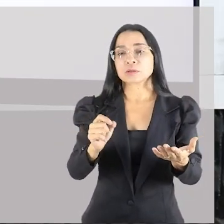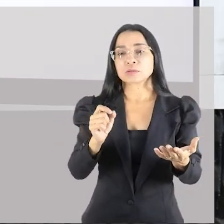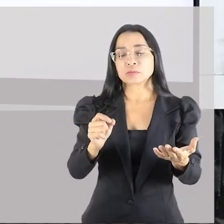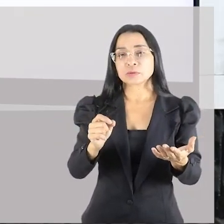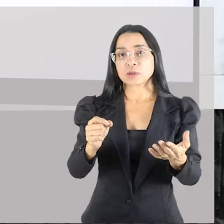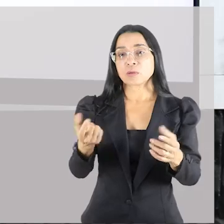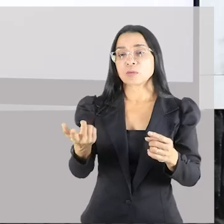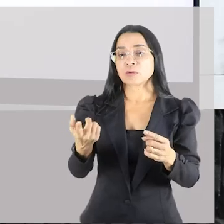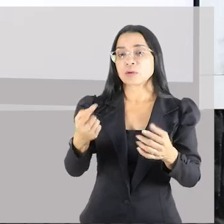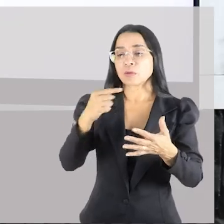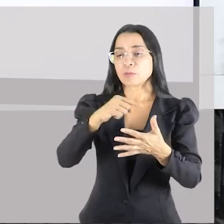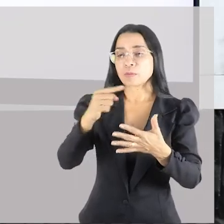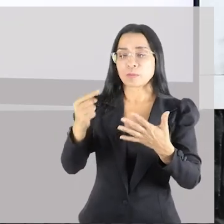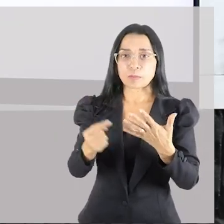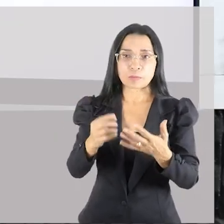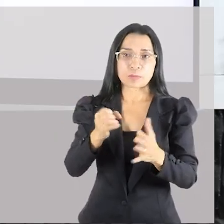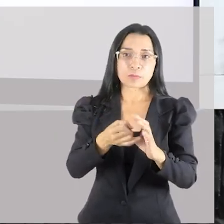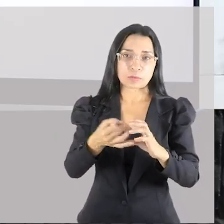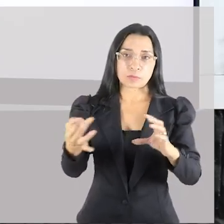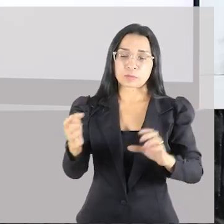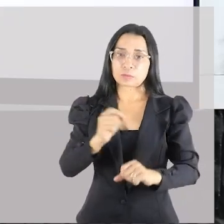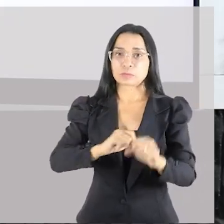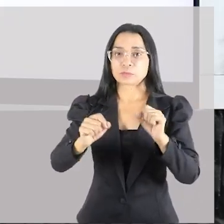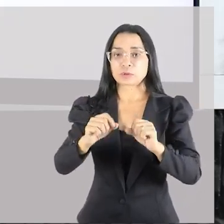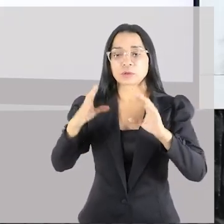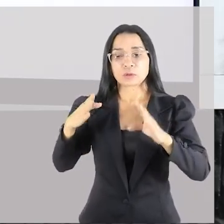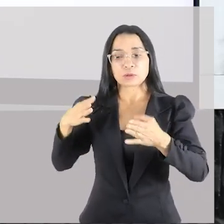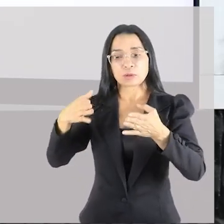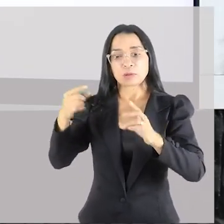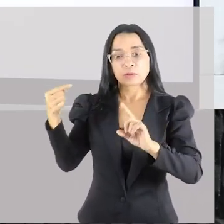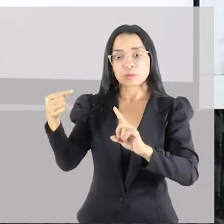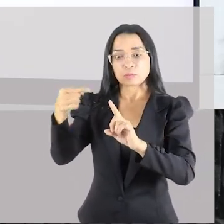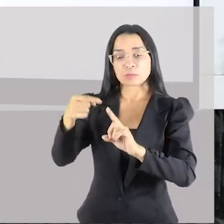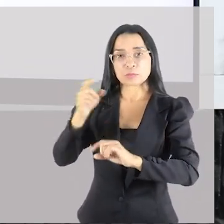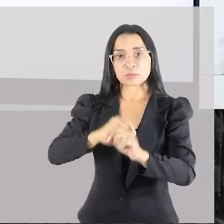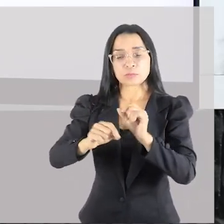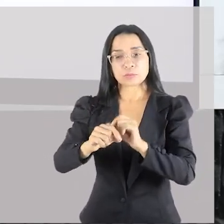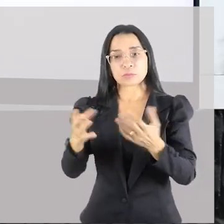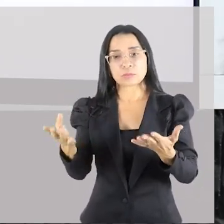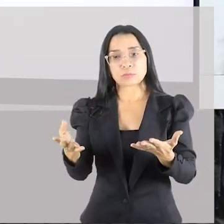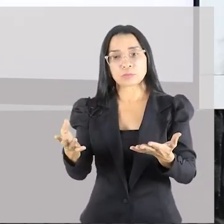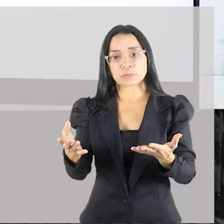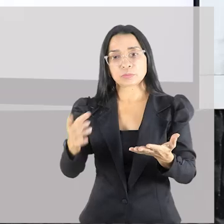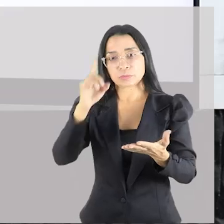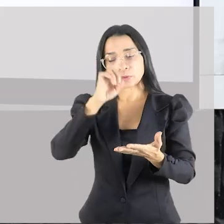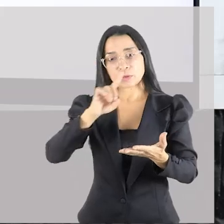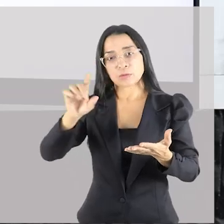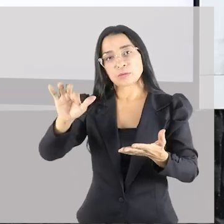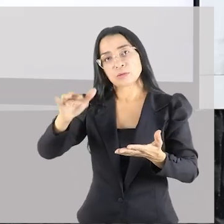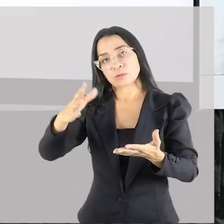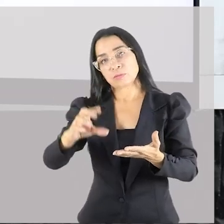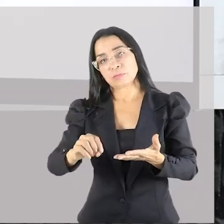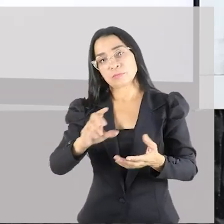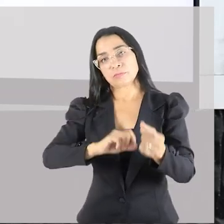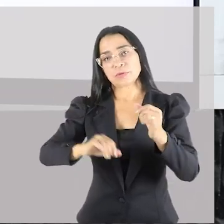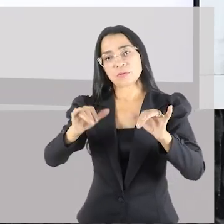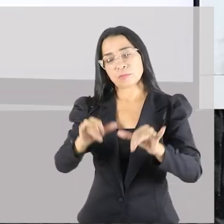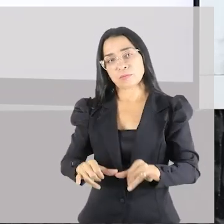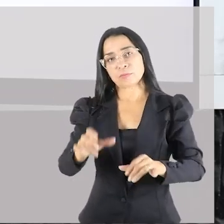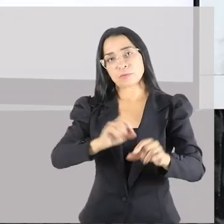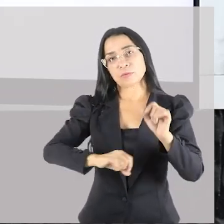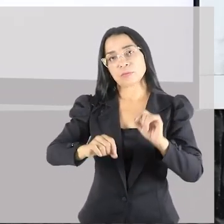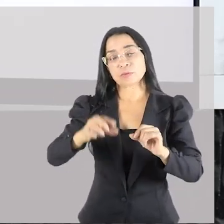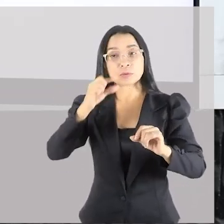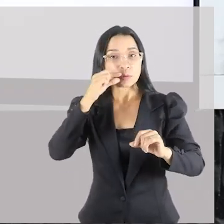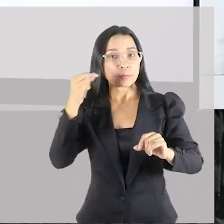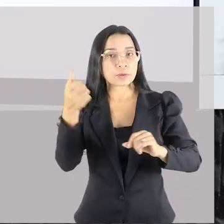tensionamento. Então, aí você tem esse Dia do Fico até esse dia, né, que nós conhecemos, que é feriado nacional, em que Dom Pedro